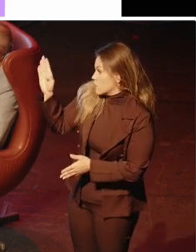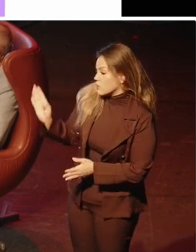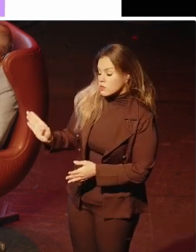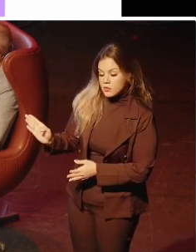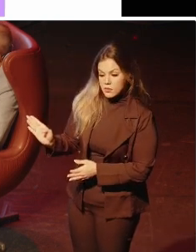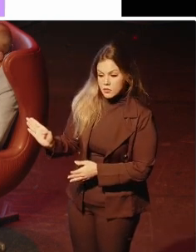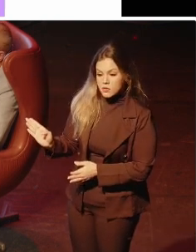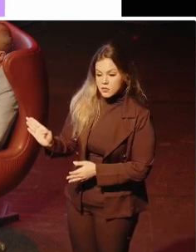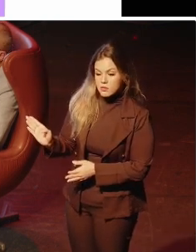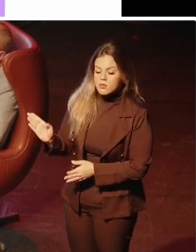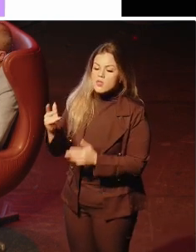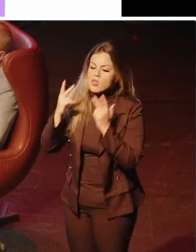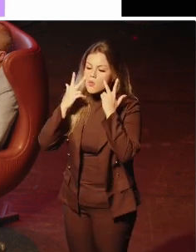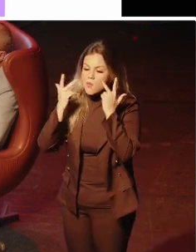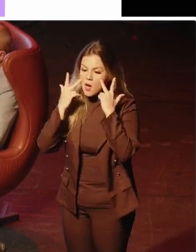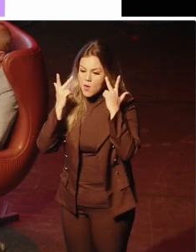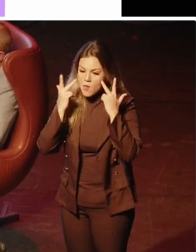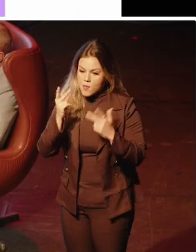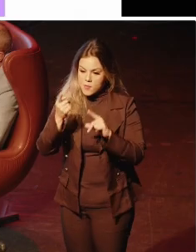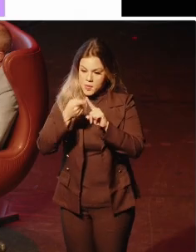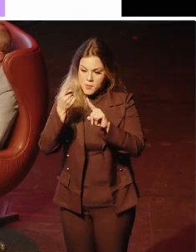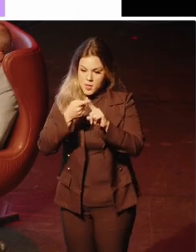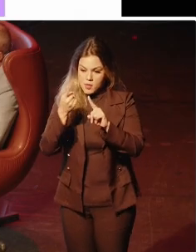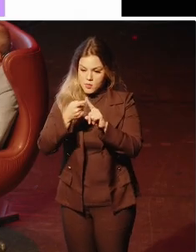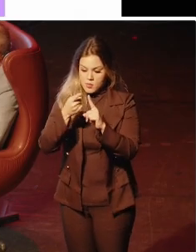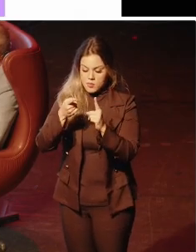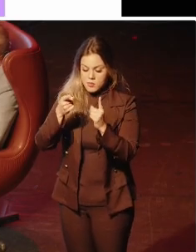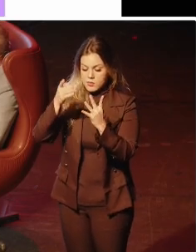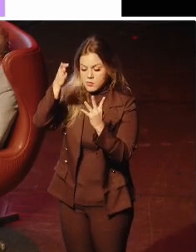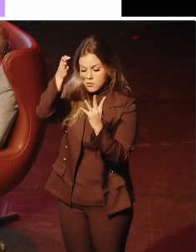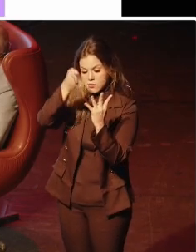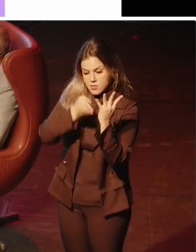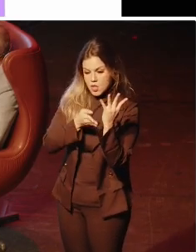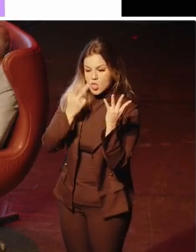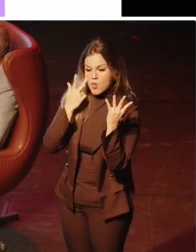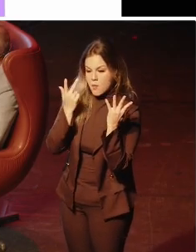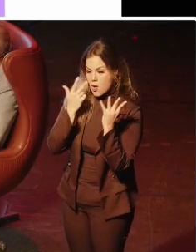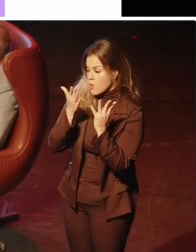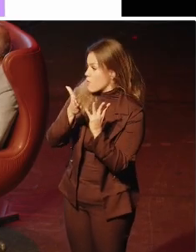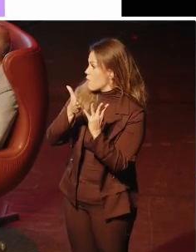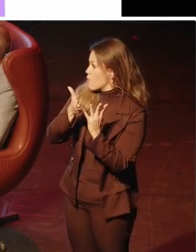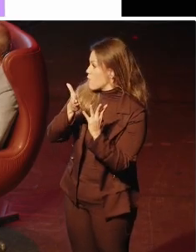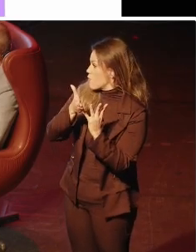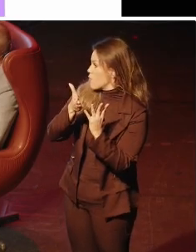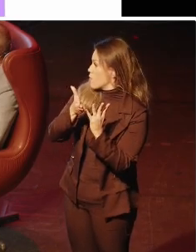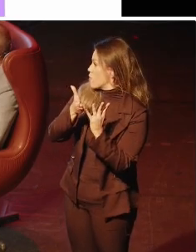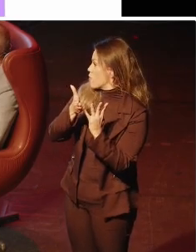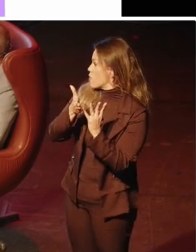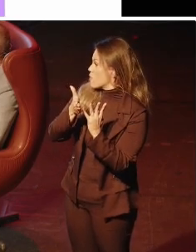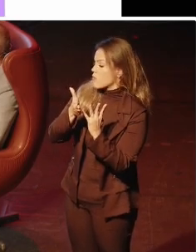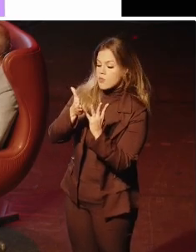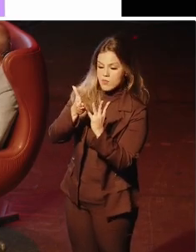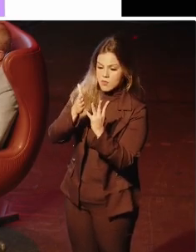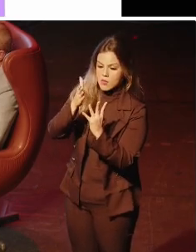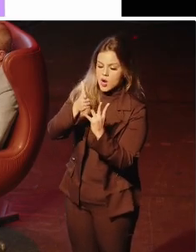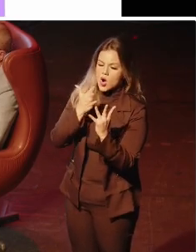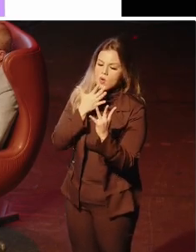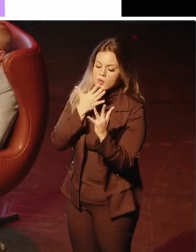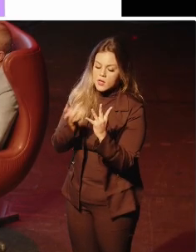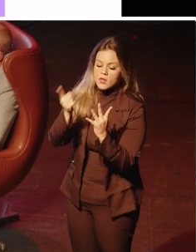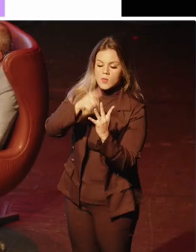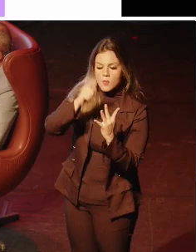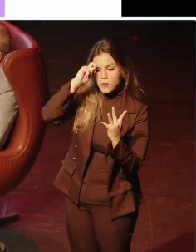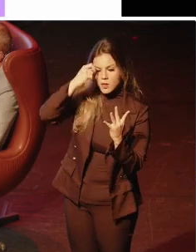indivíduo normal, controle, né, com a ressonância, um indivíduo com doença de Alzheimer, a